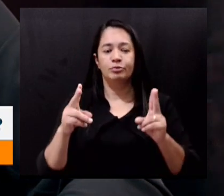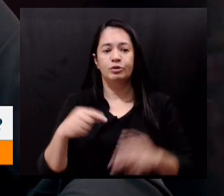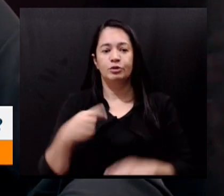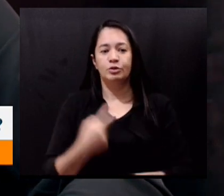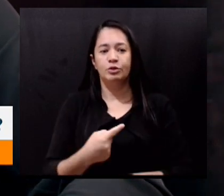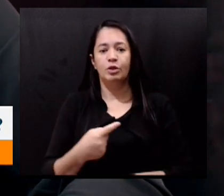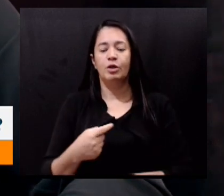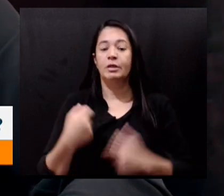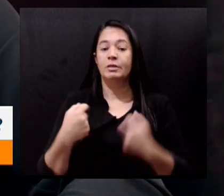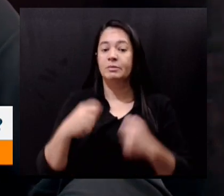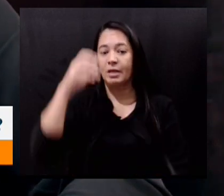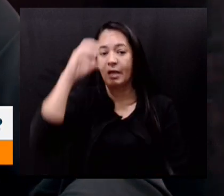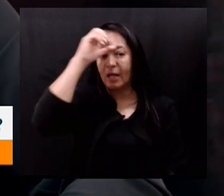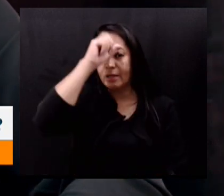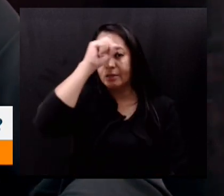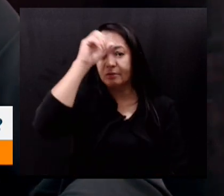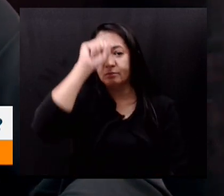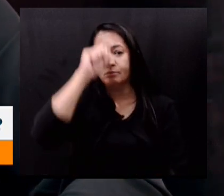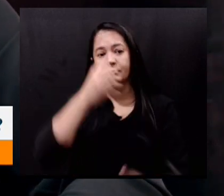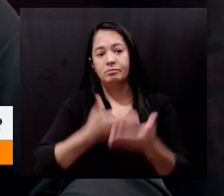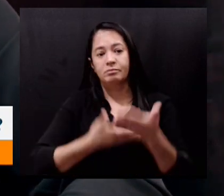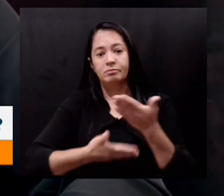trocar. Ninguém